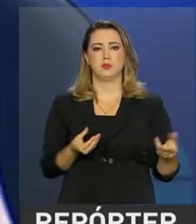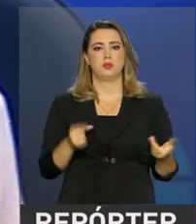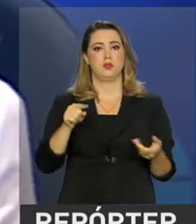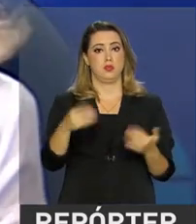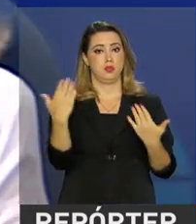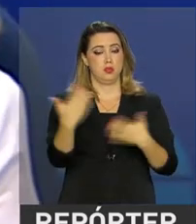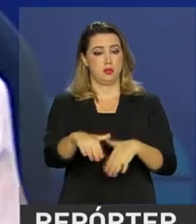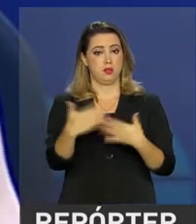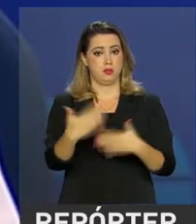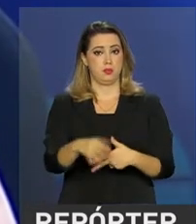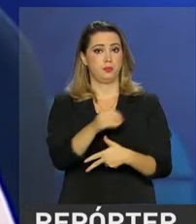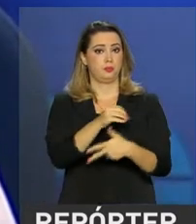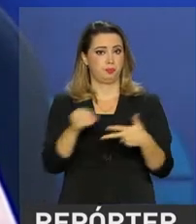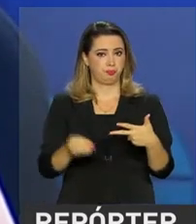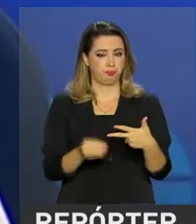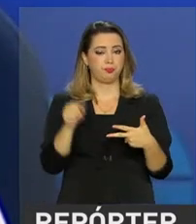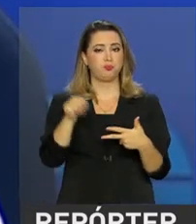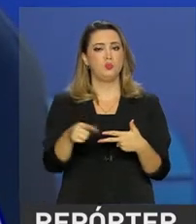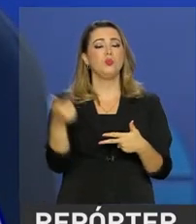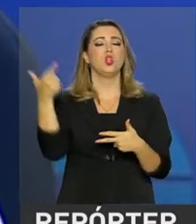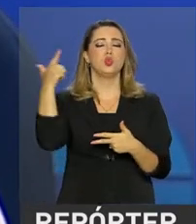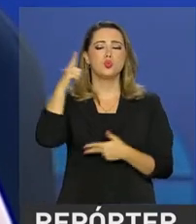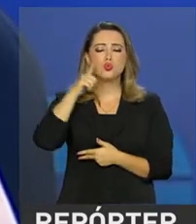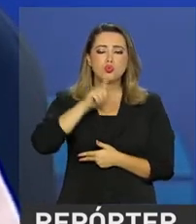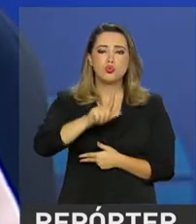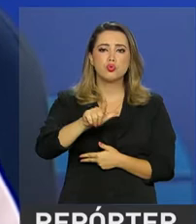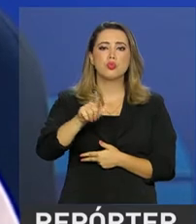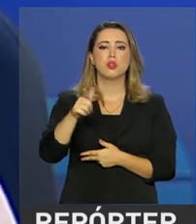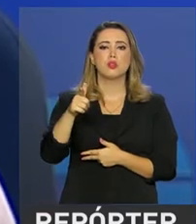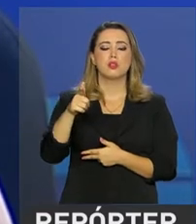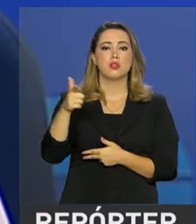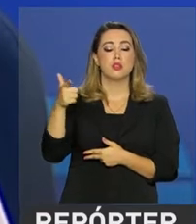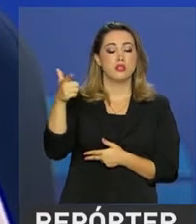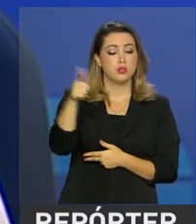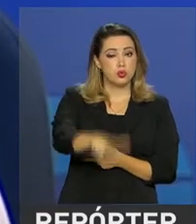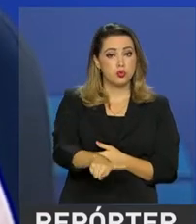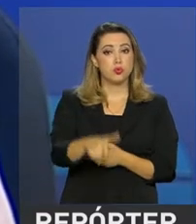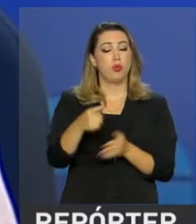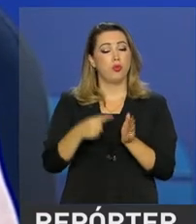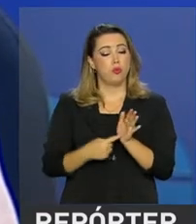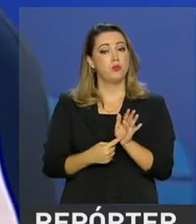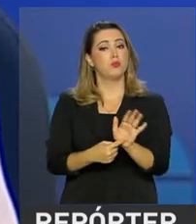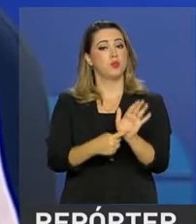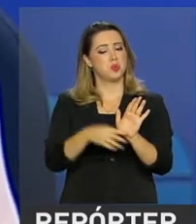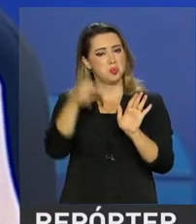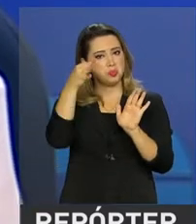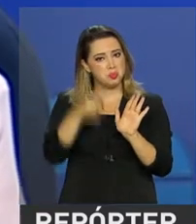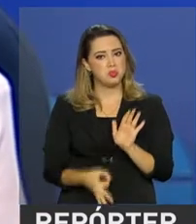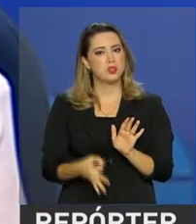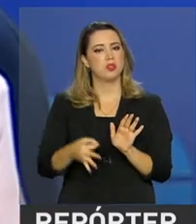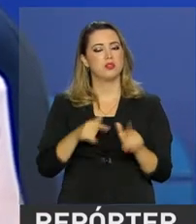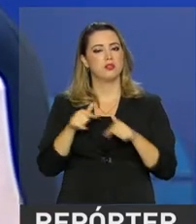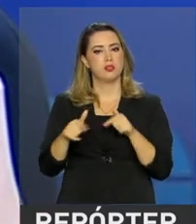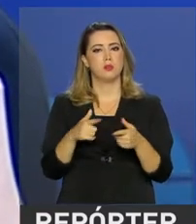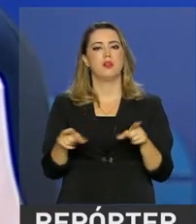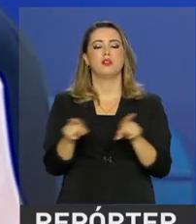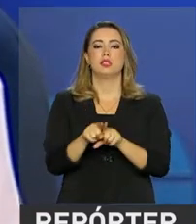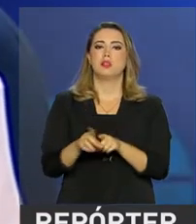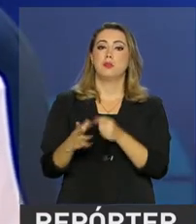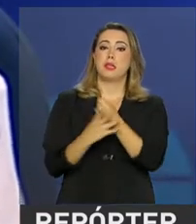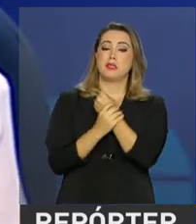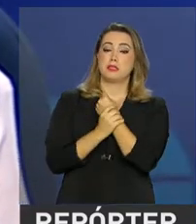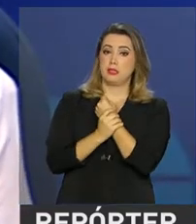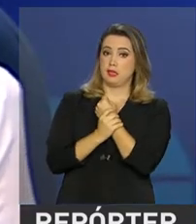da aplicação do Enem e que, mais uma vez, também mostrou-se muito competente. As Secretarias de Segurança Pública